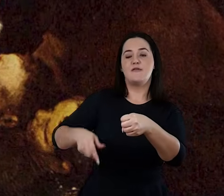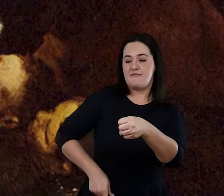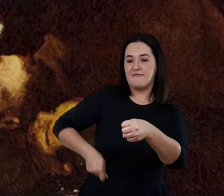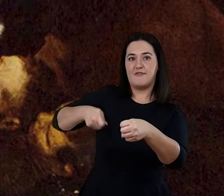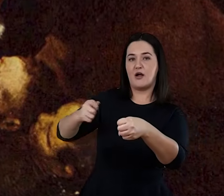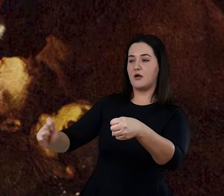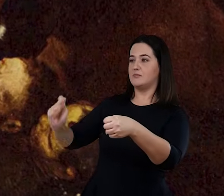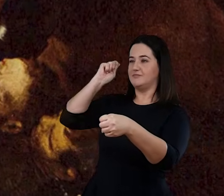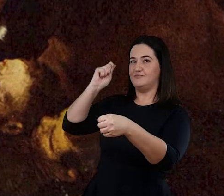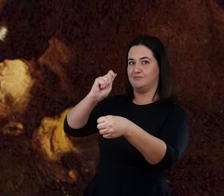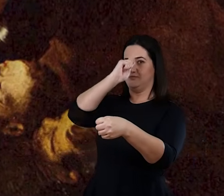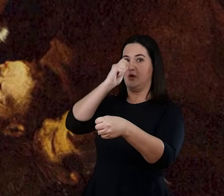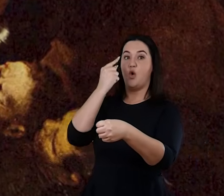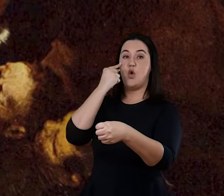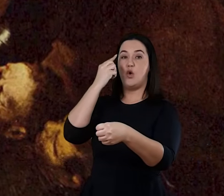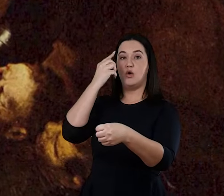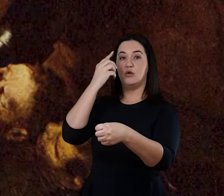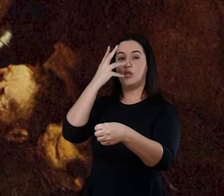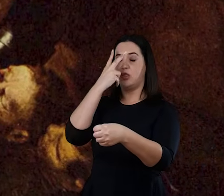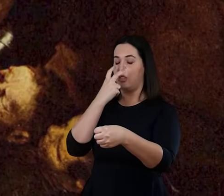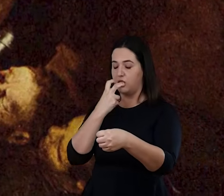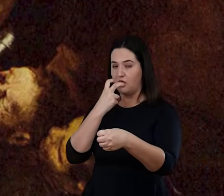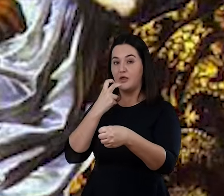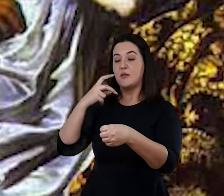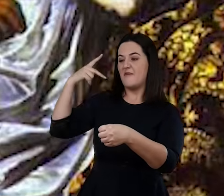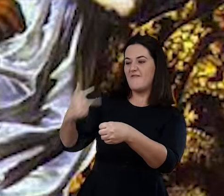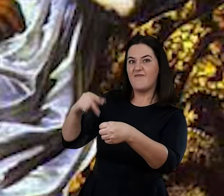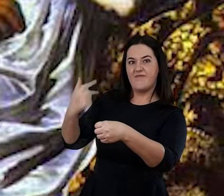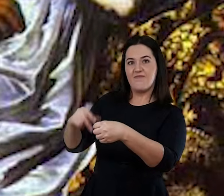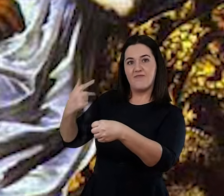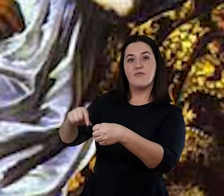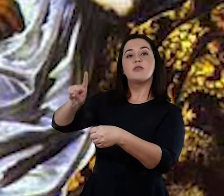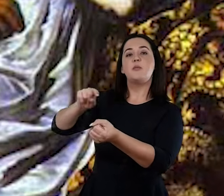torturá-lo severamente, fizeram dele o seu escravo.